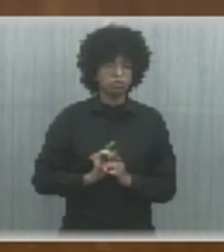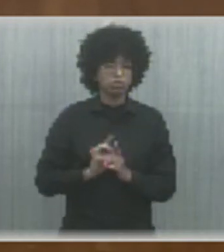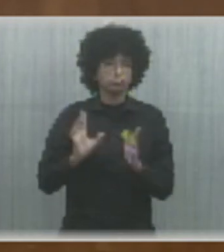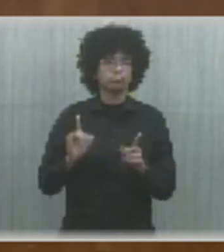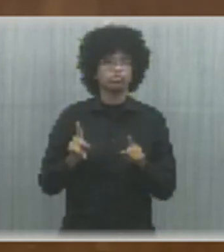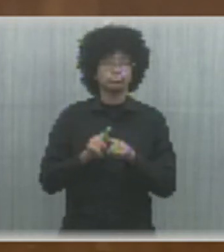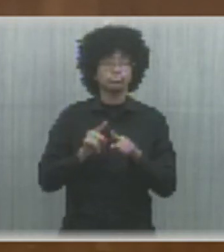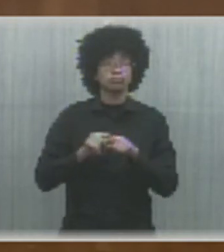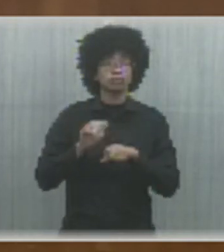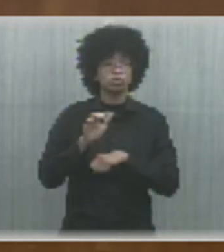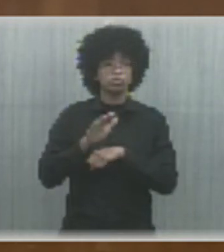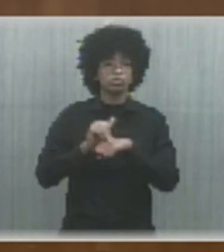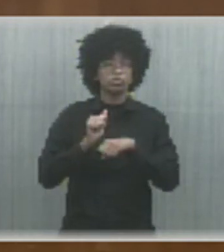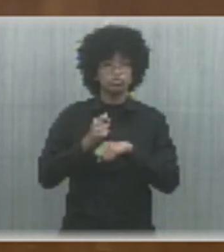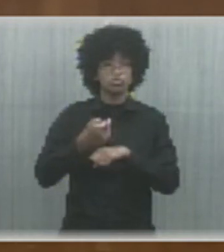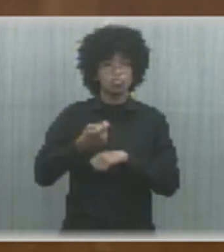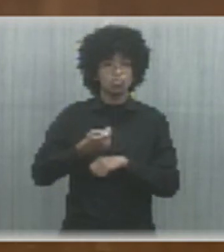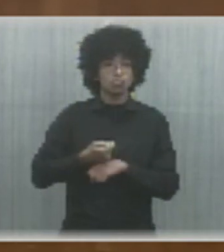convocação de